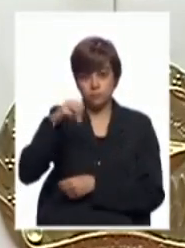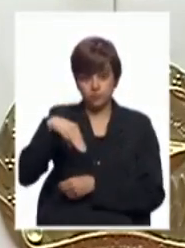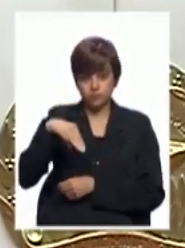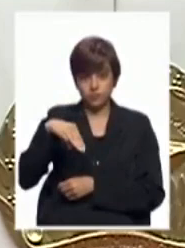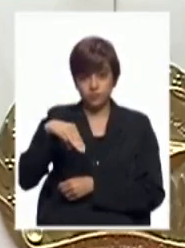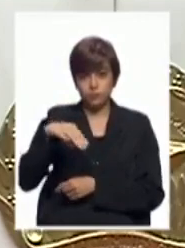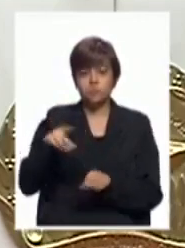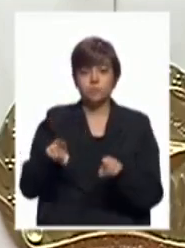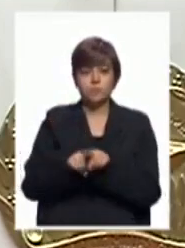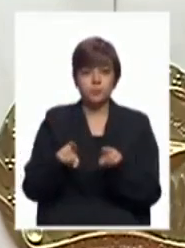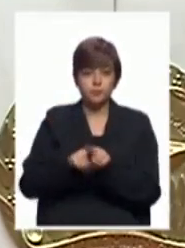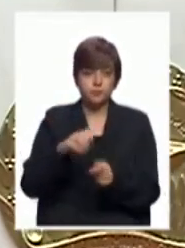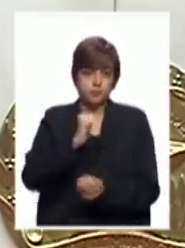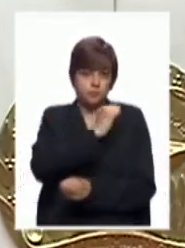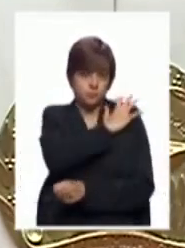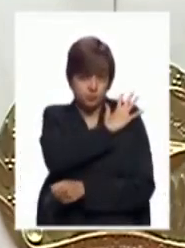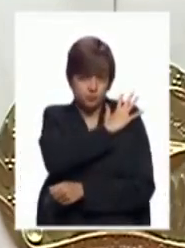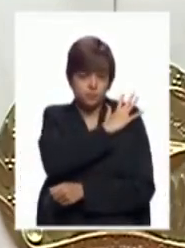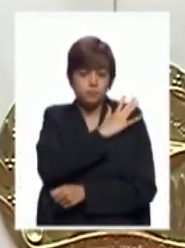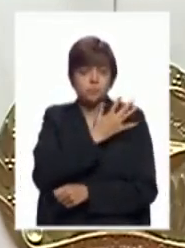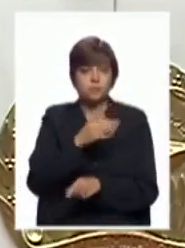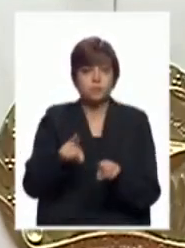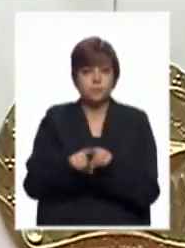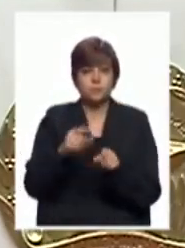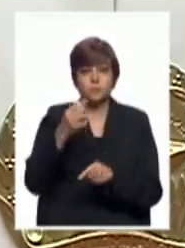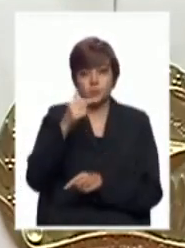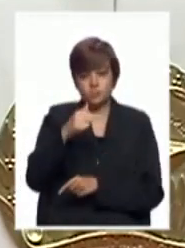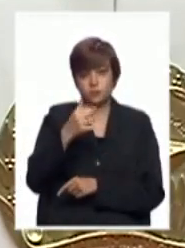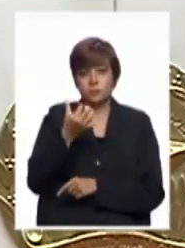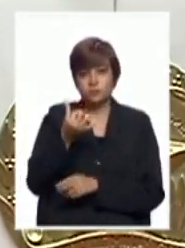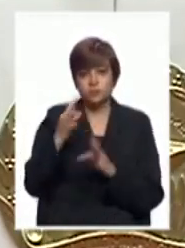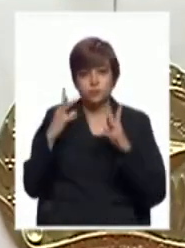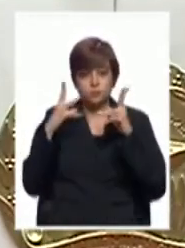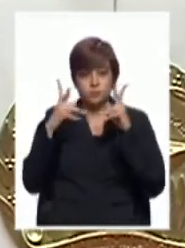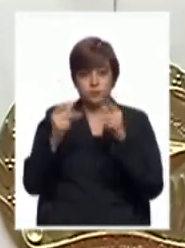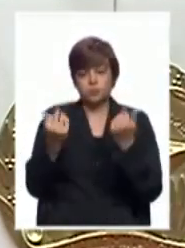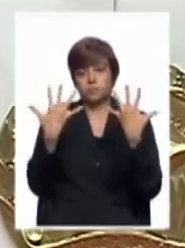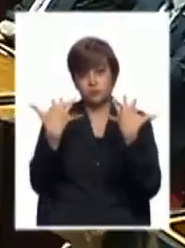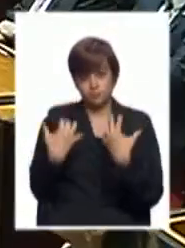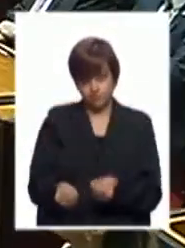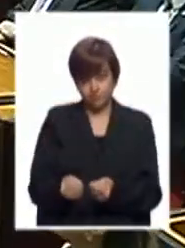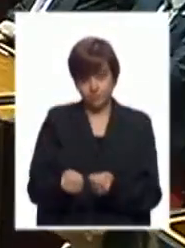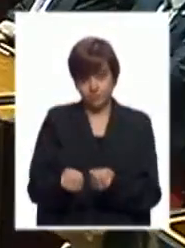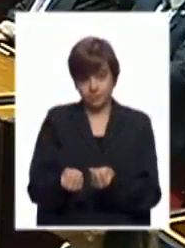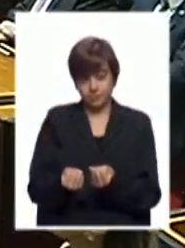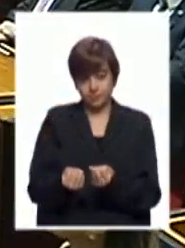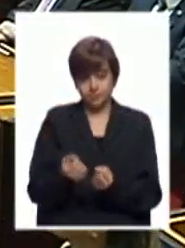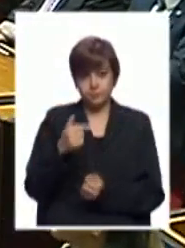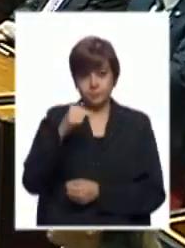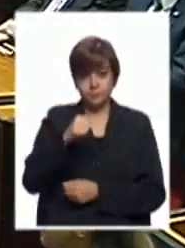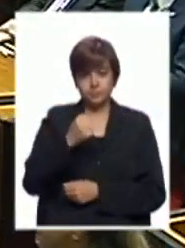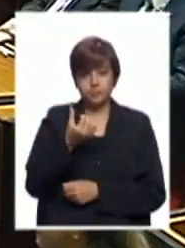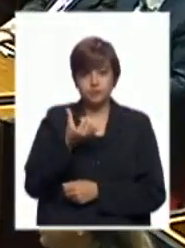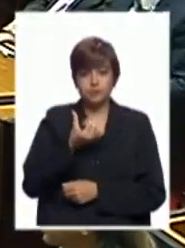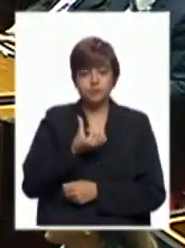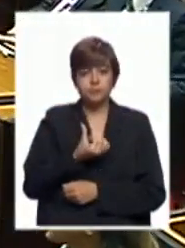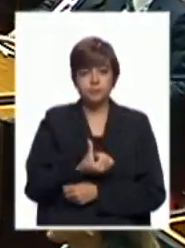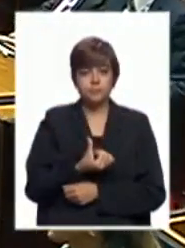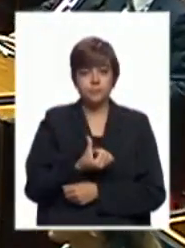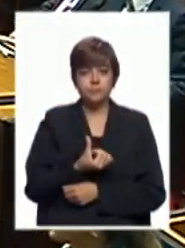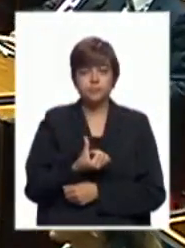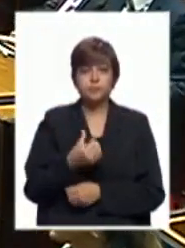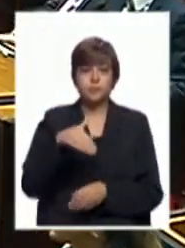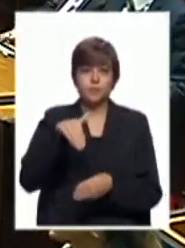presidente. Sargento Rodrigues, 76. Unanimidade, hein? 76 votos. Nós vamos aguardar